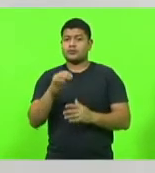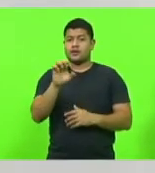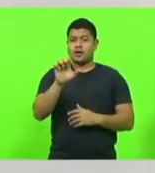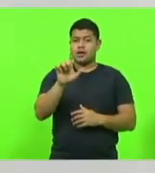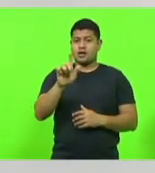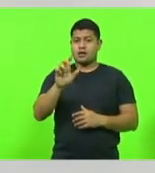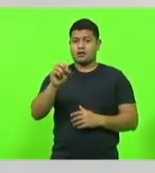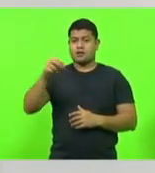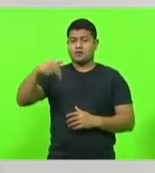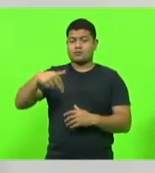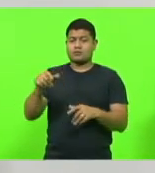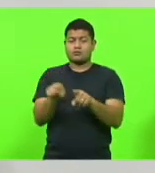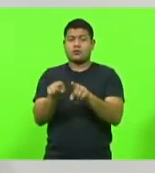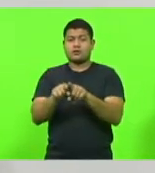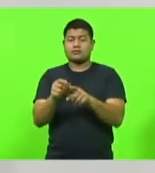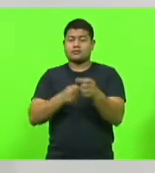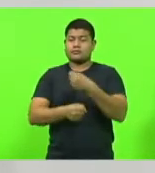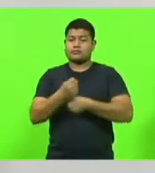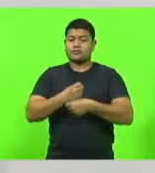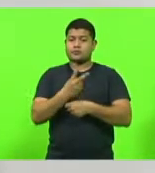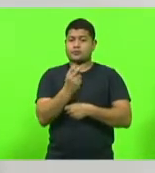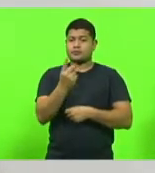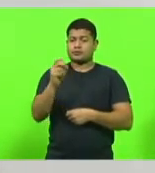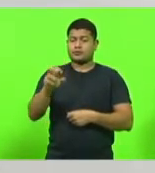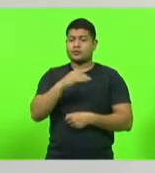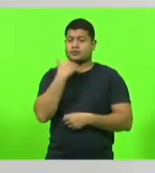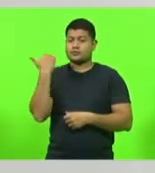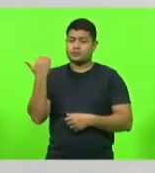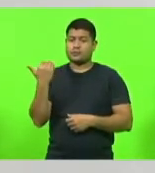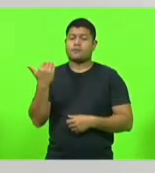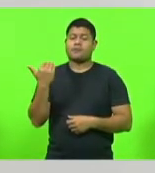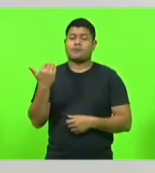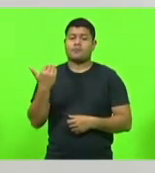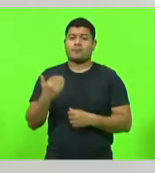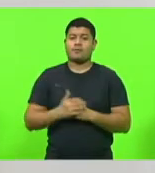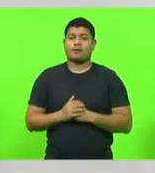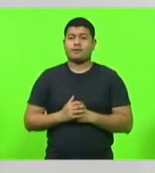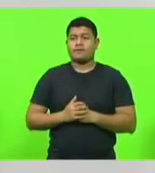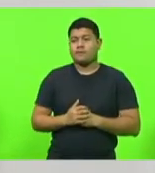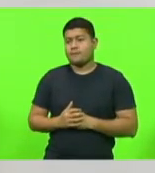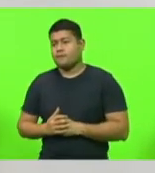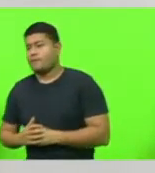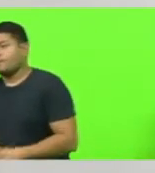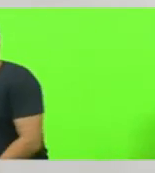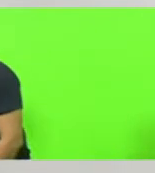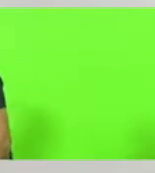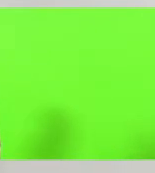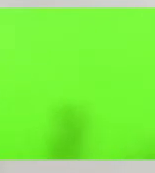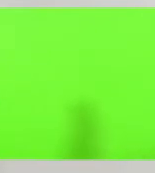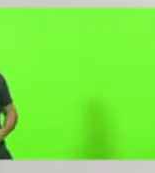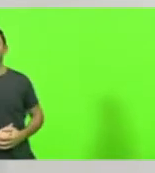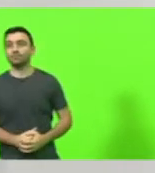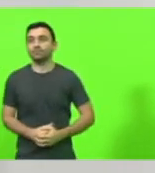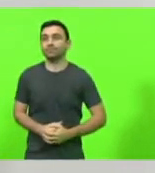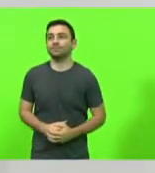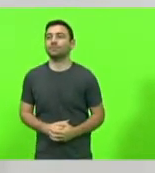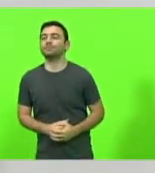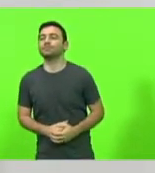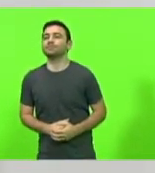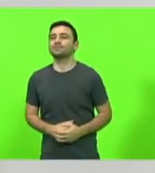2015, deixou seu legado na indústria brasileira e mundial, contribuindo para criar uma cultura empresarial